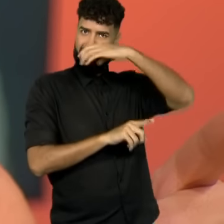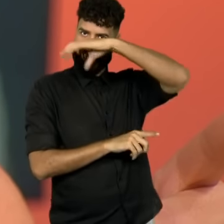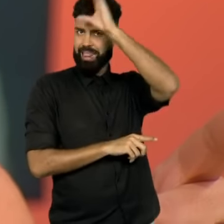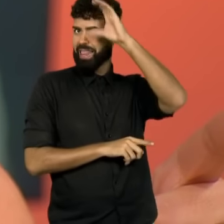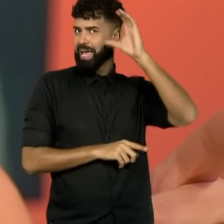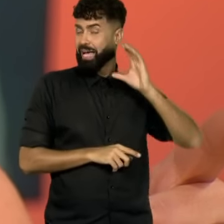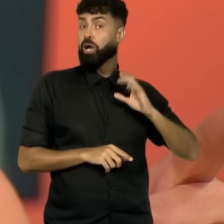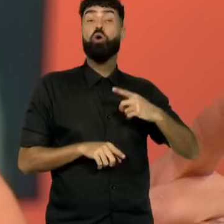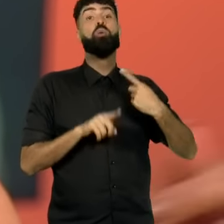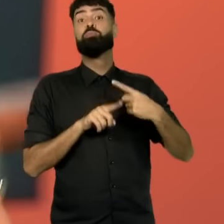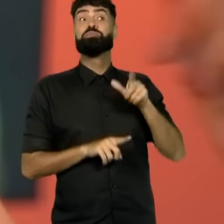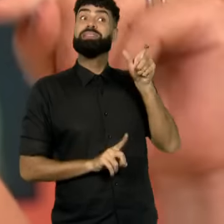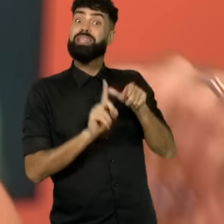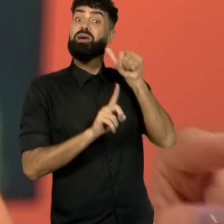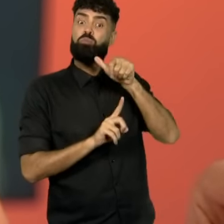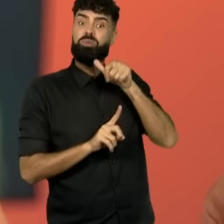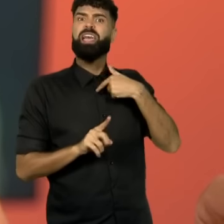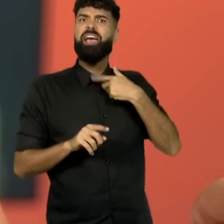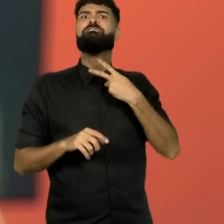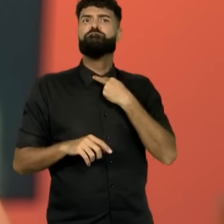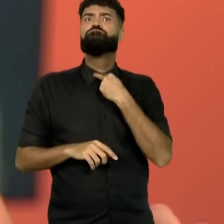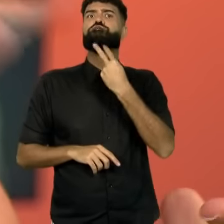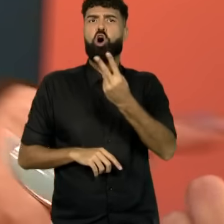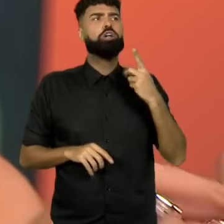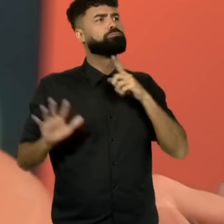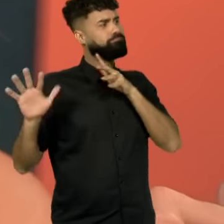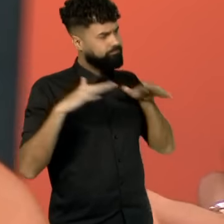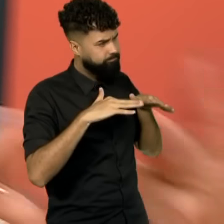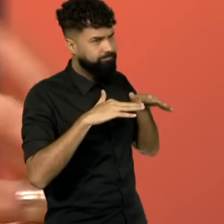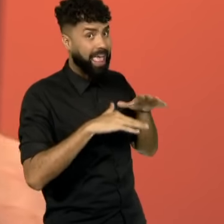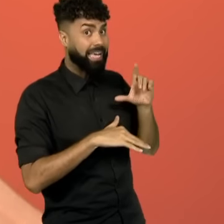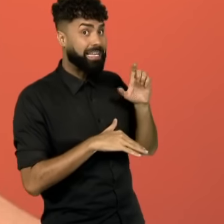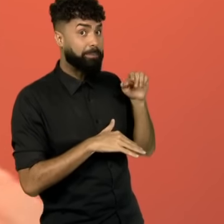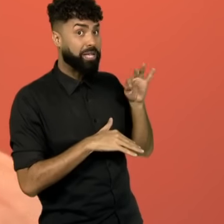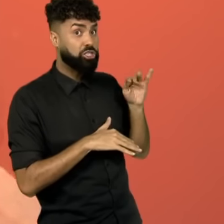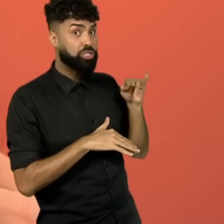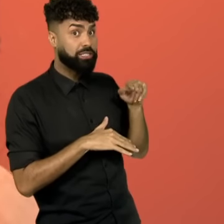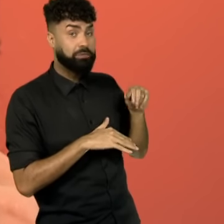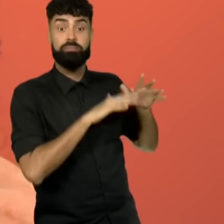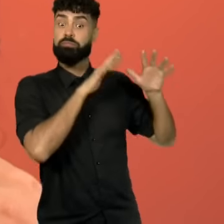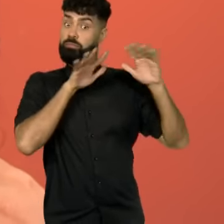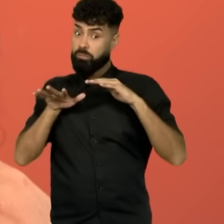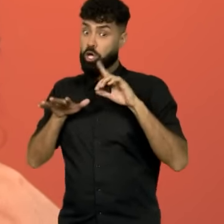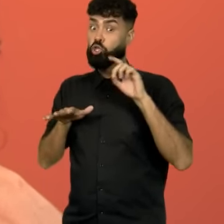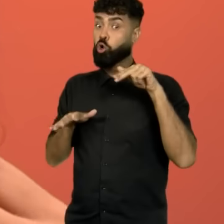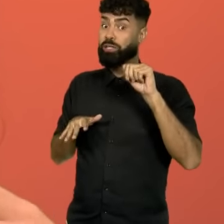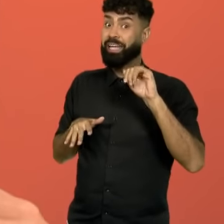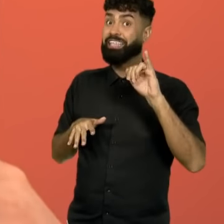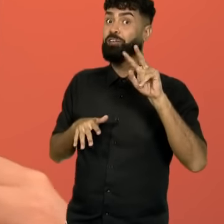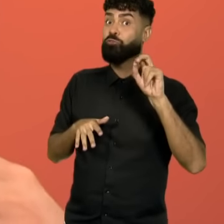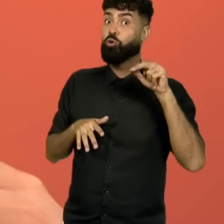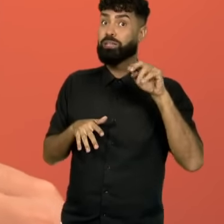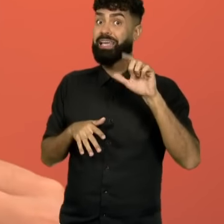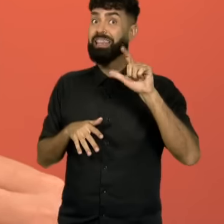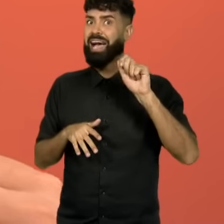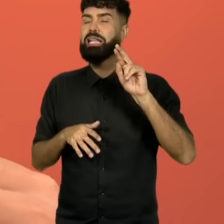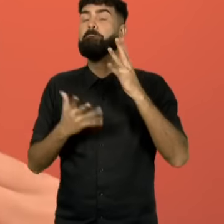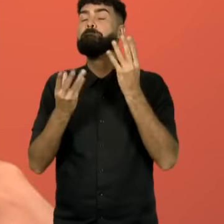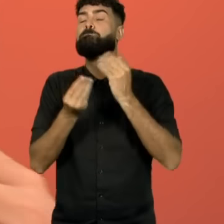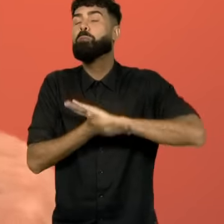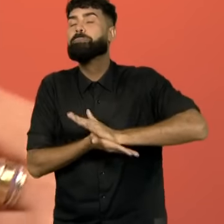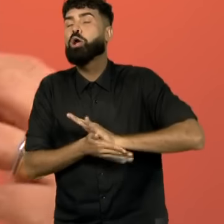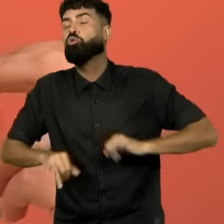Clara, ela deu voz a outras mulheres, deu voz a Clementina, Dona Ivone Lara, né, que passou por tanto